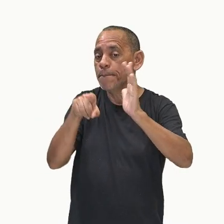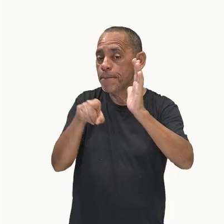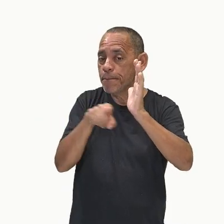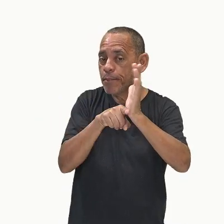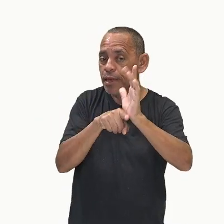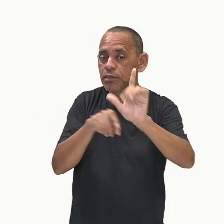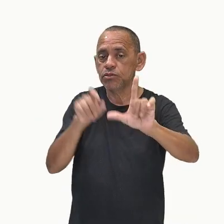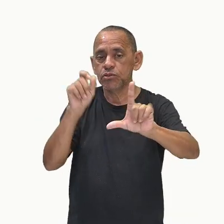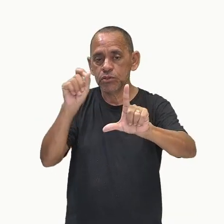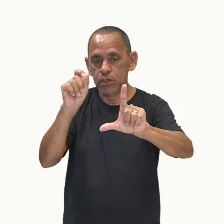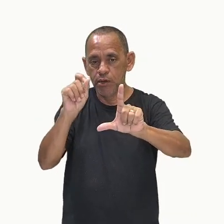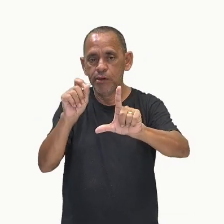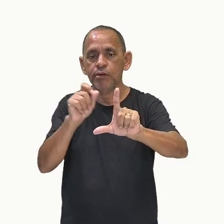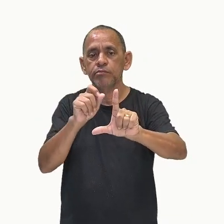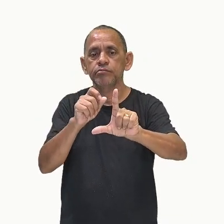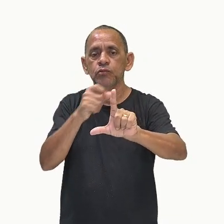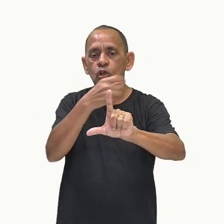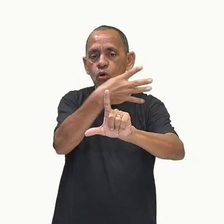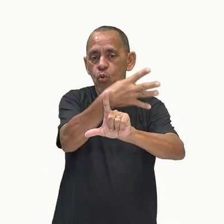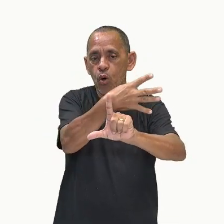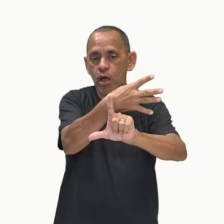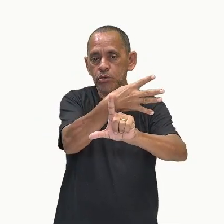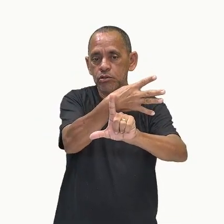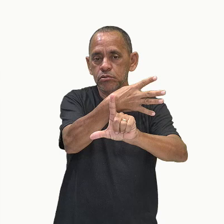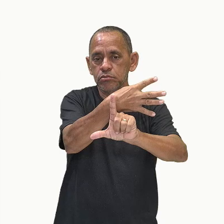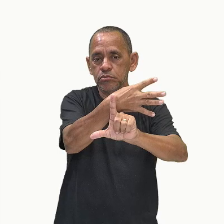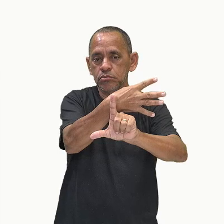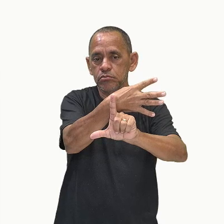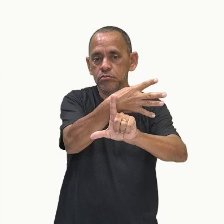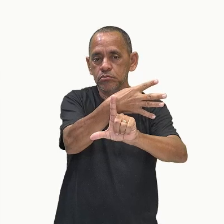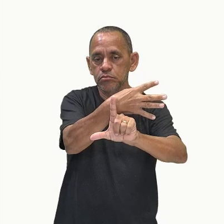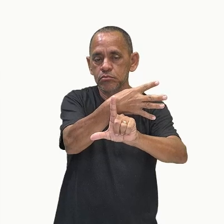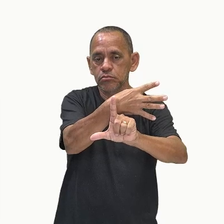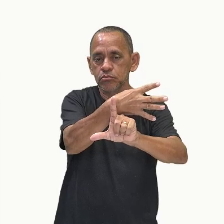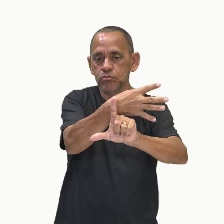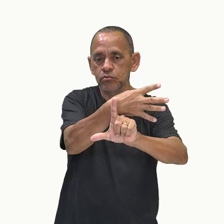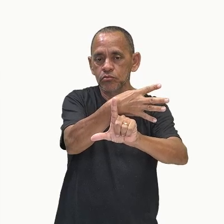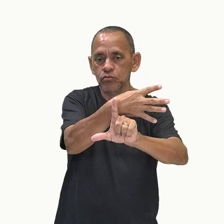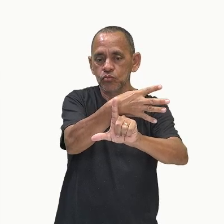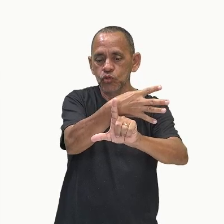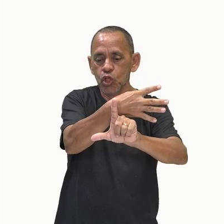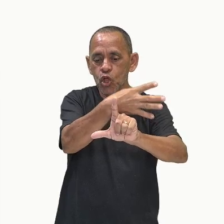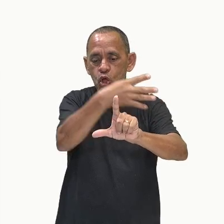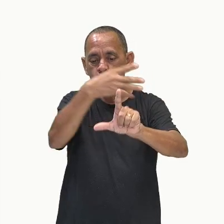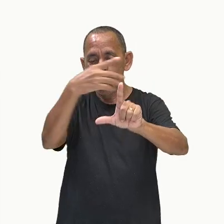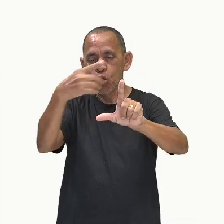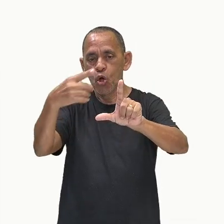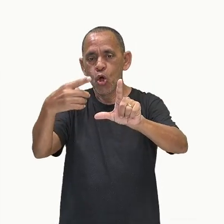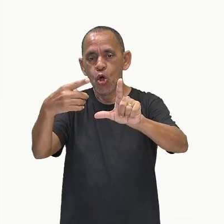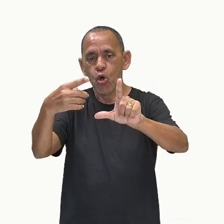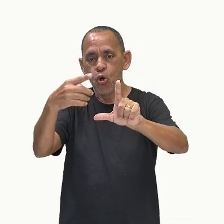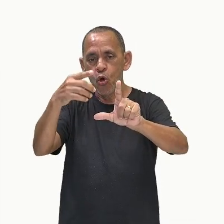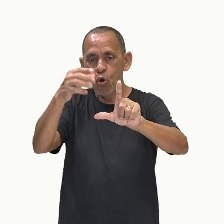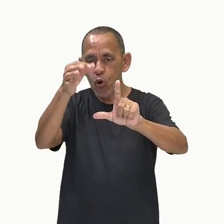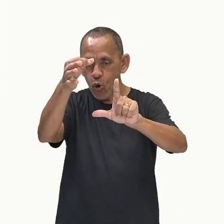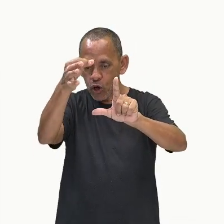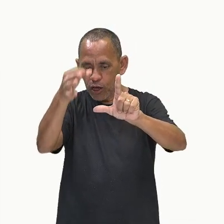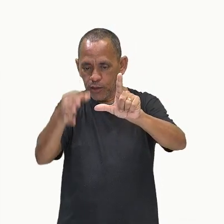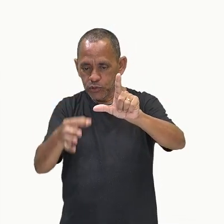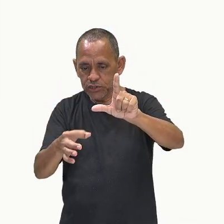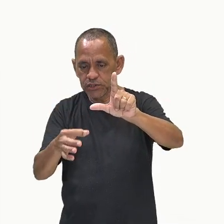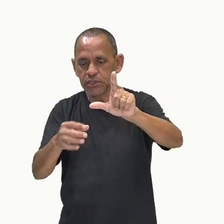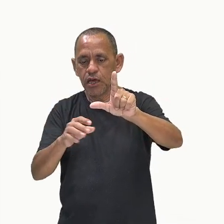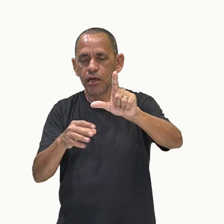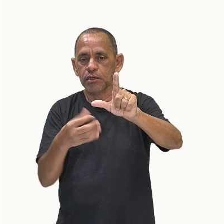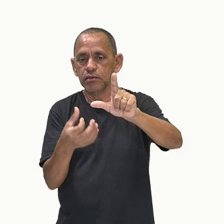aqui o menos, né, que faz parte da fórmula, y índice A. Mas quem é y índice